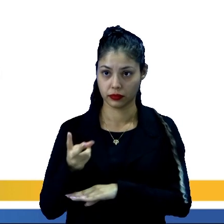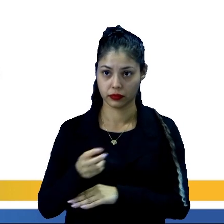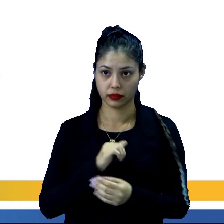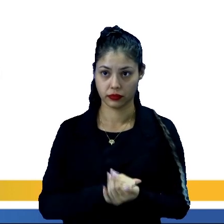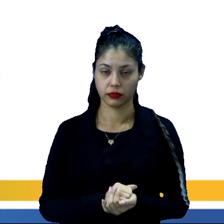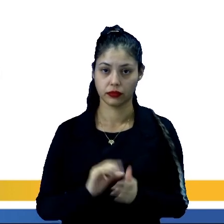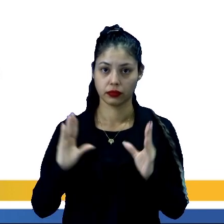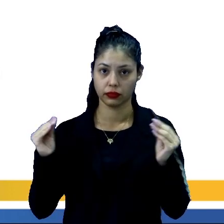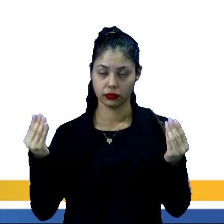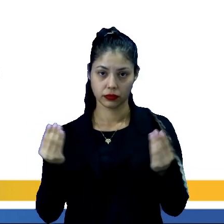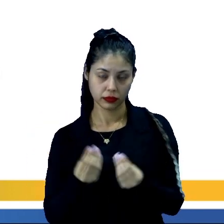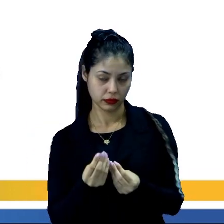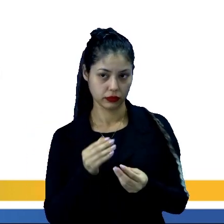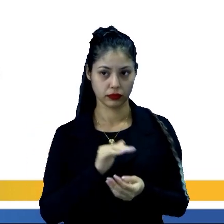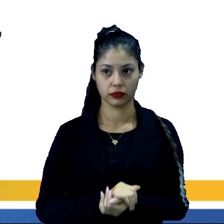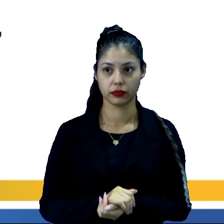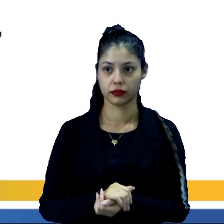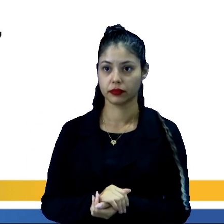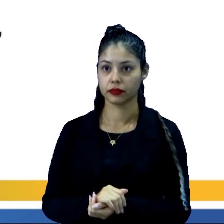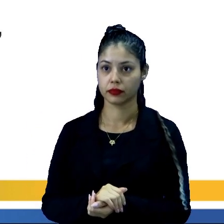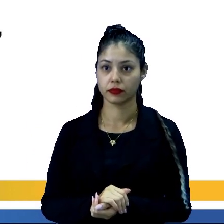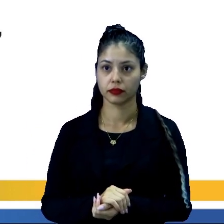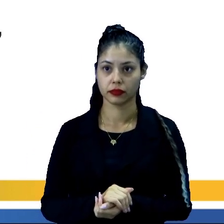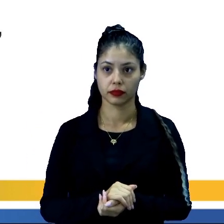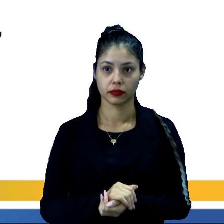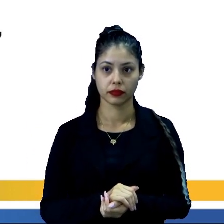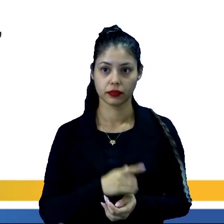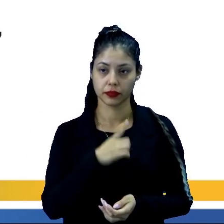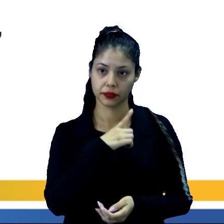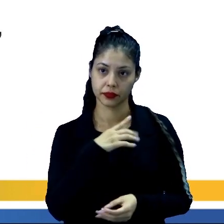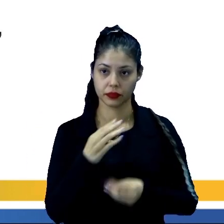até a absorção e excreção de substâncias.